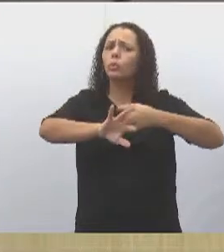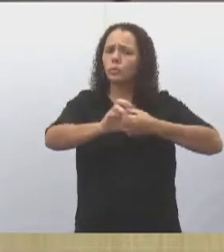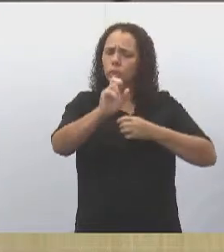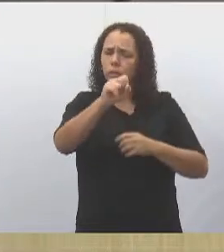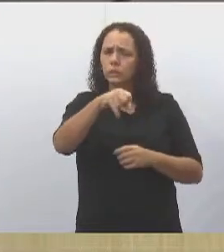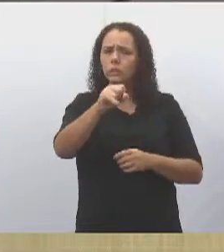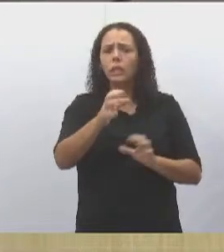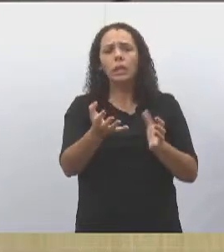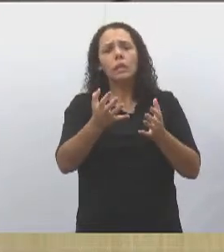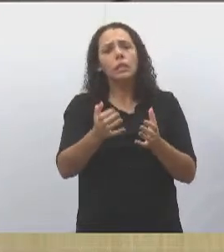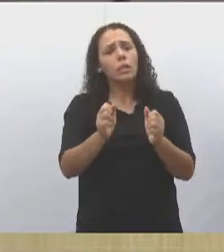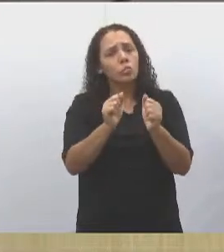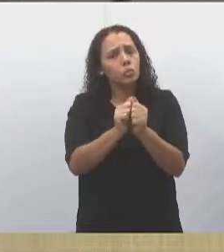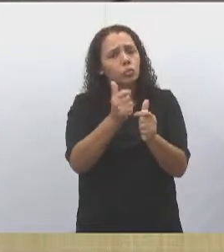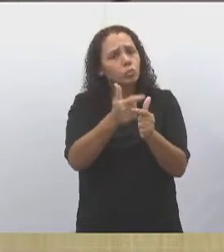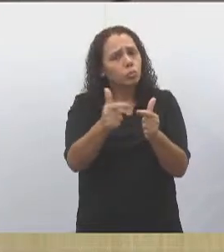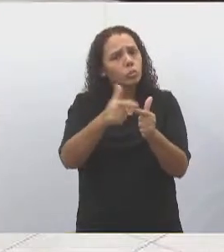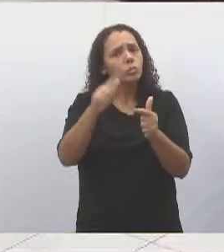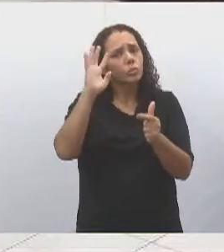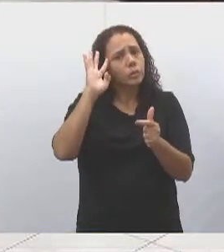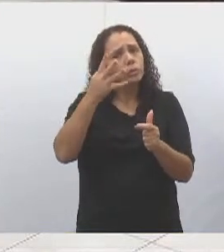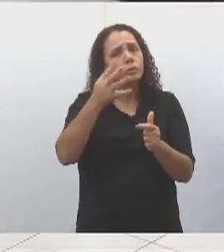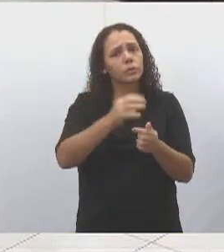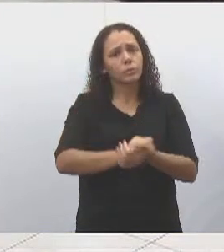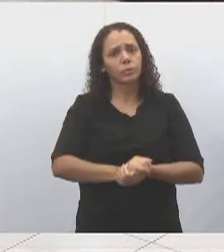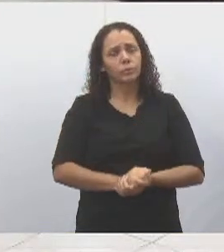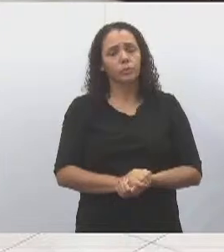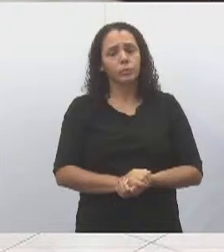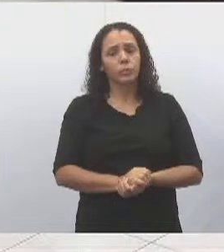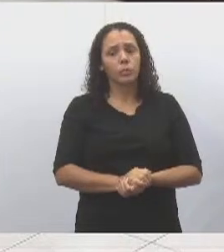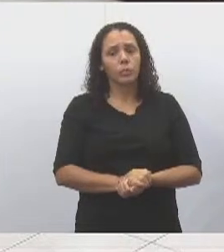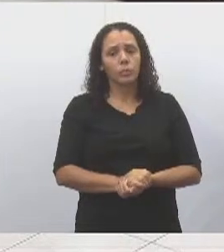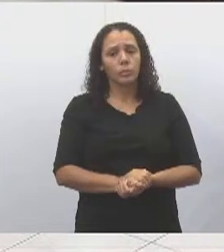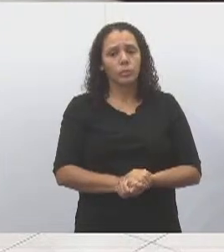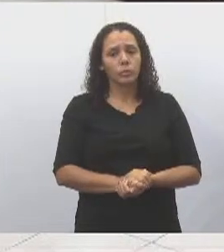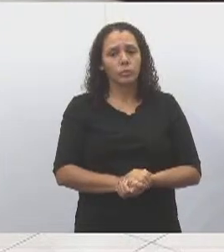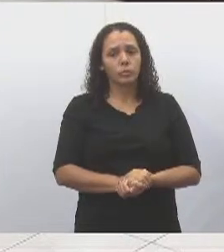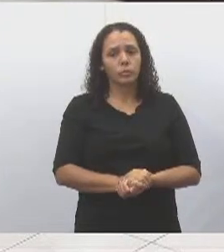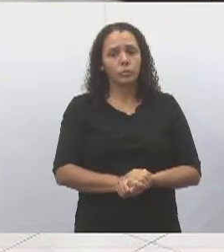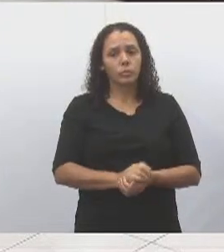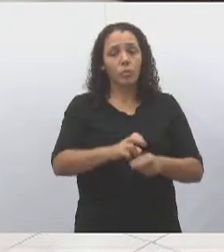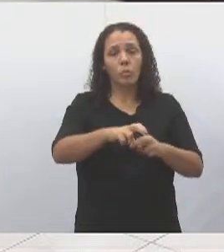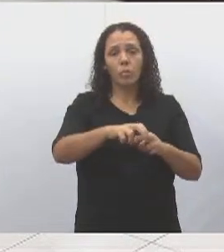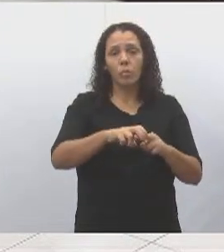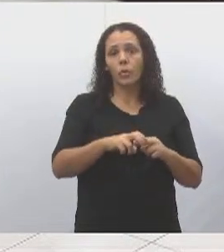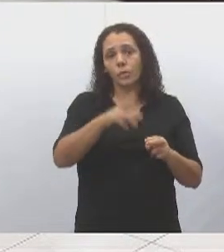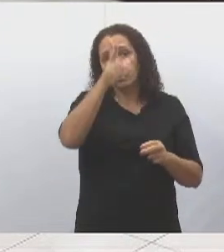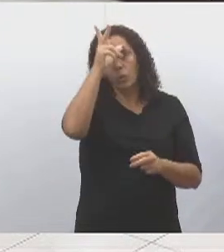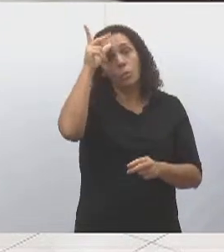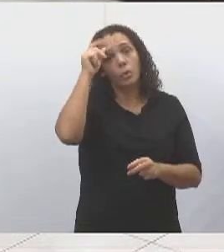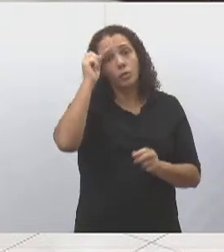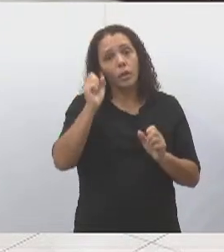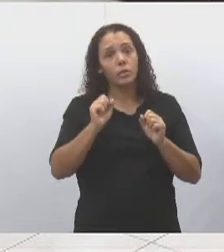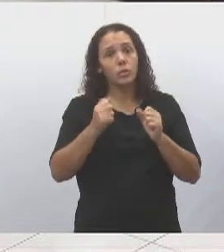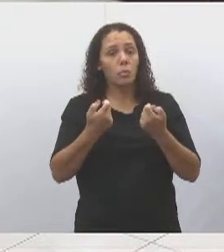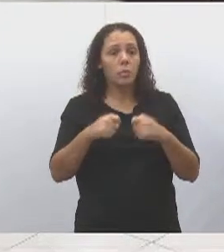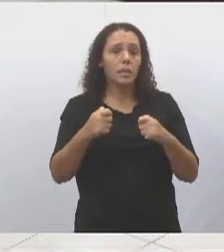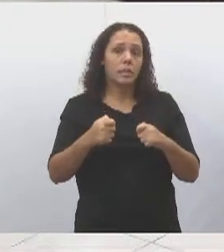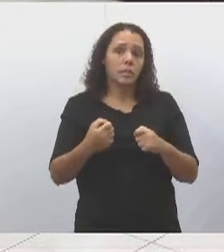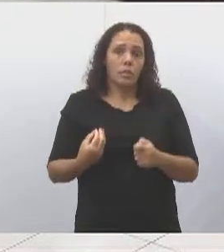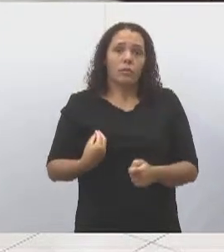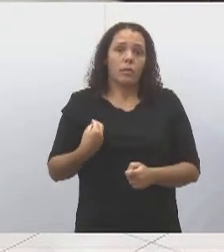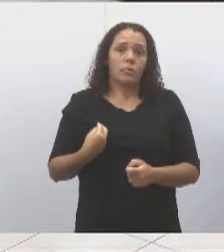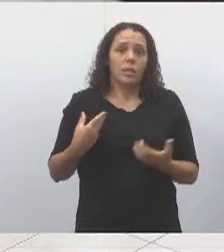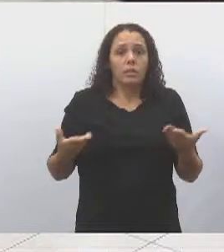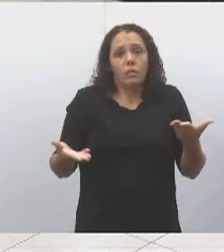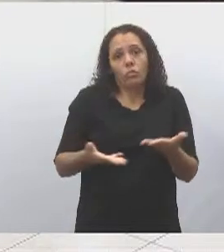gente possa resolver em conjunto. É por isso que o prefeito que tinha que estar aqui, pela onde... era